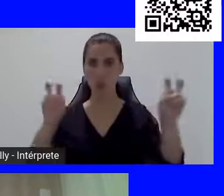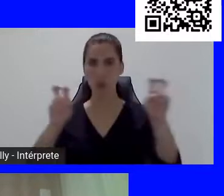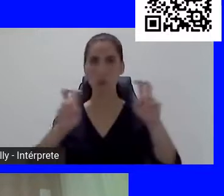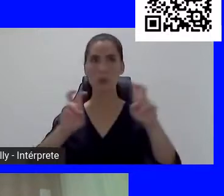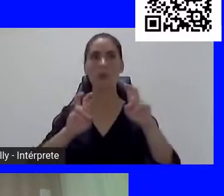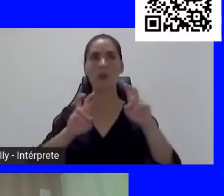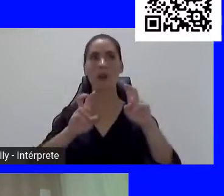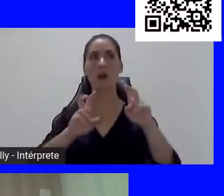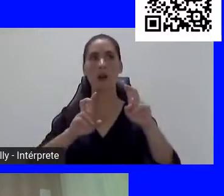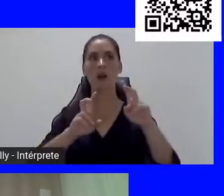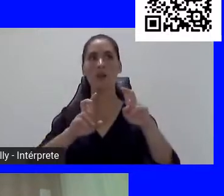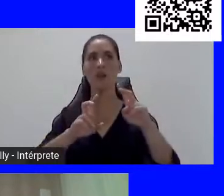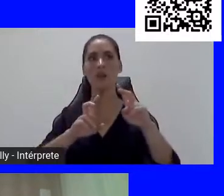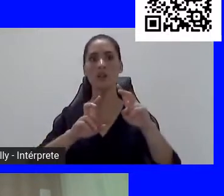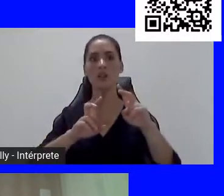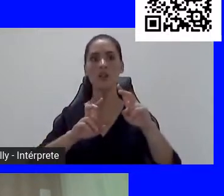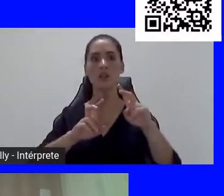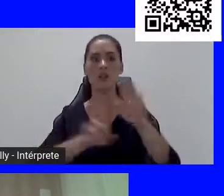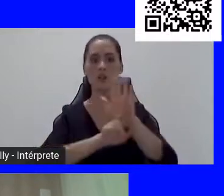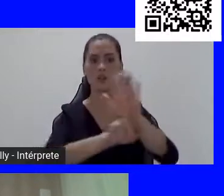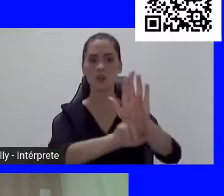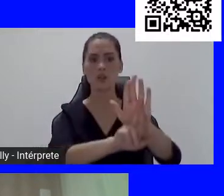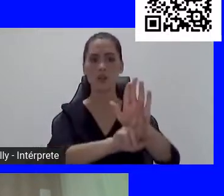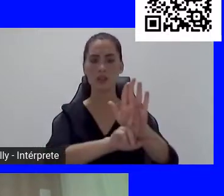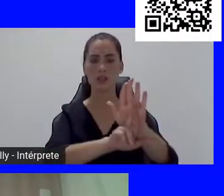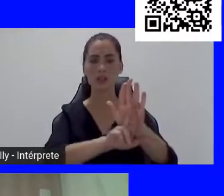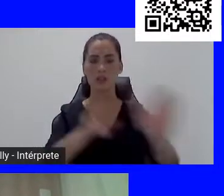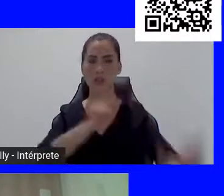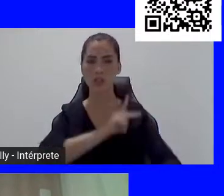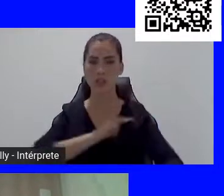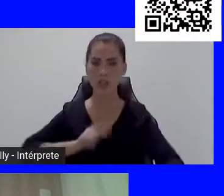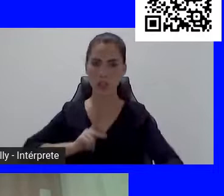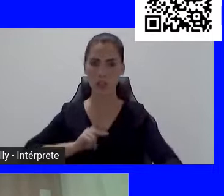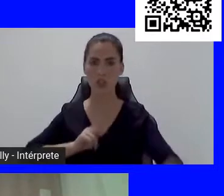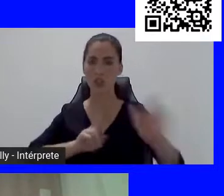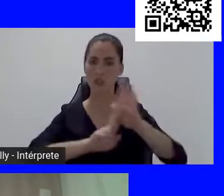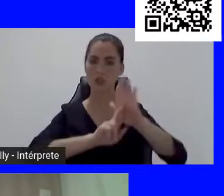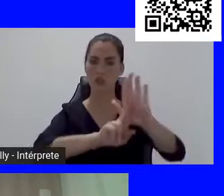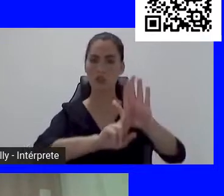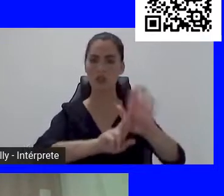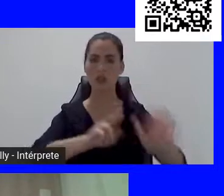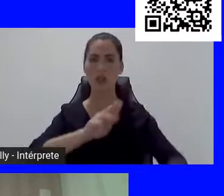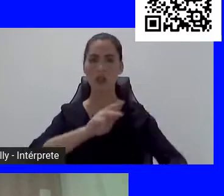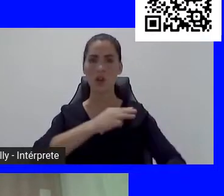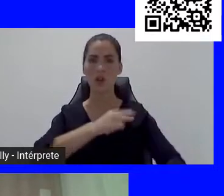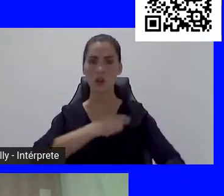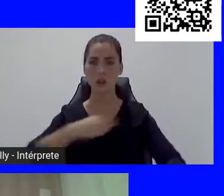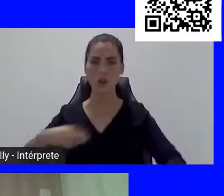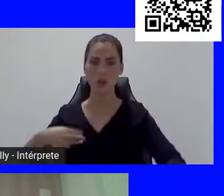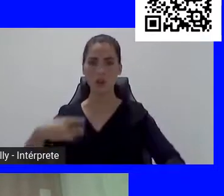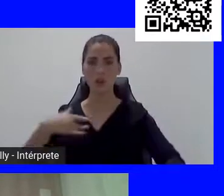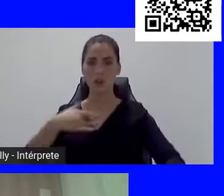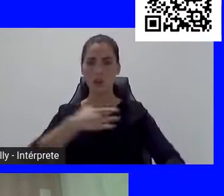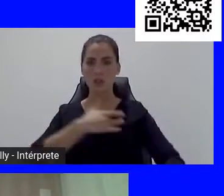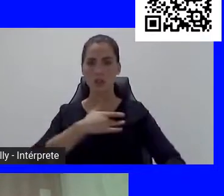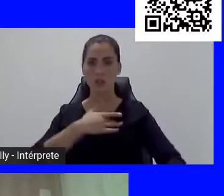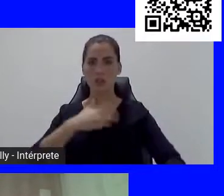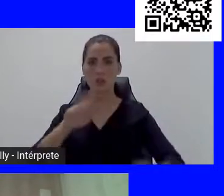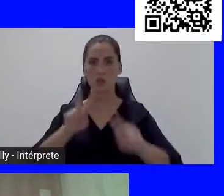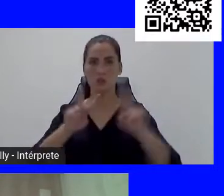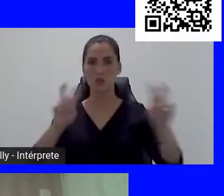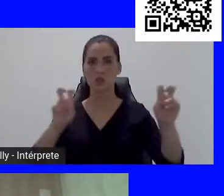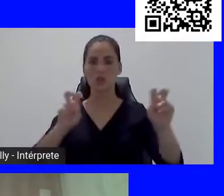da saúde, do governo Bolsonaro? Enfim, o que ainda é possível esperar de